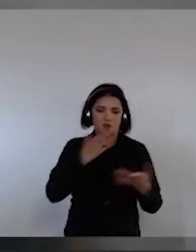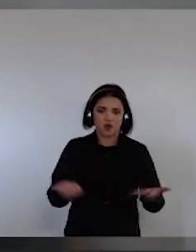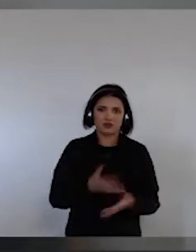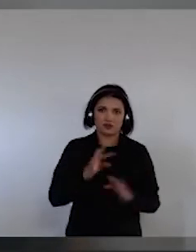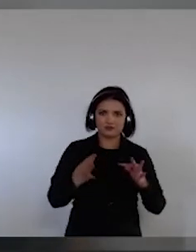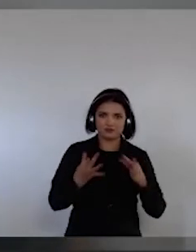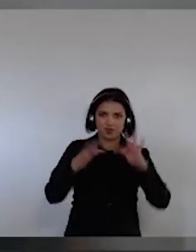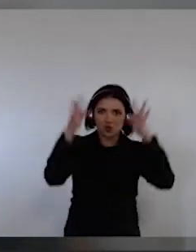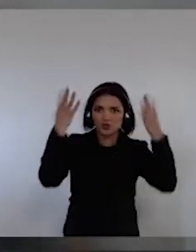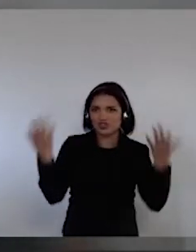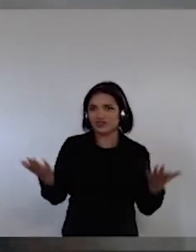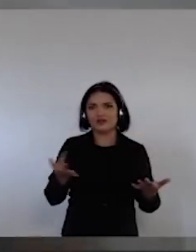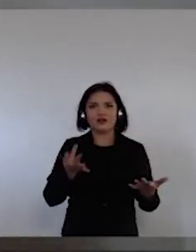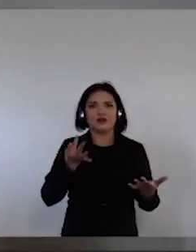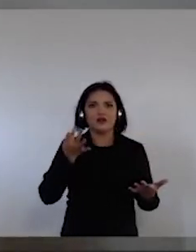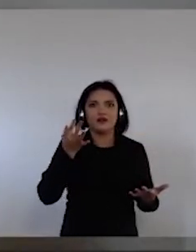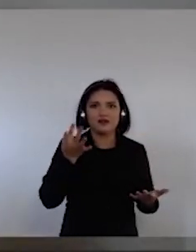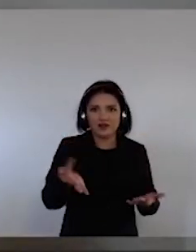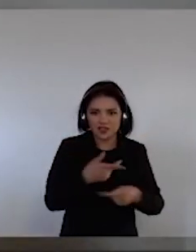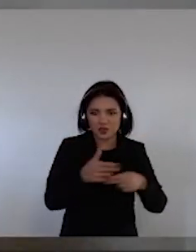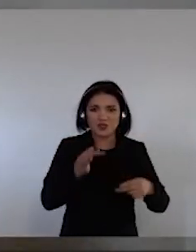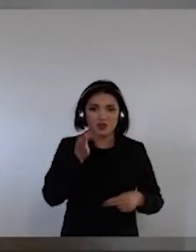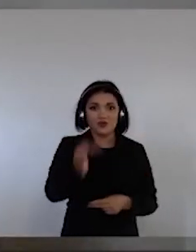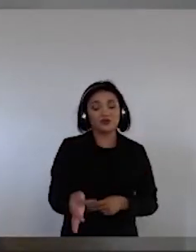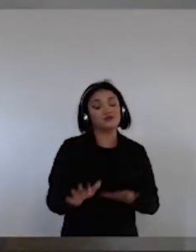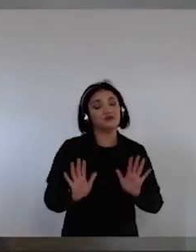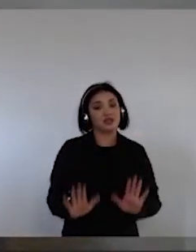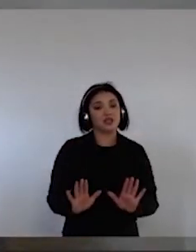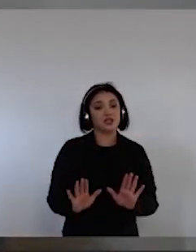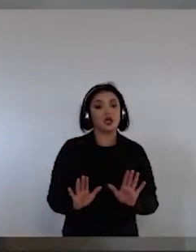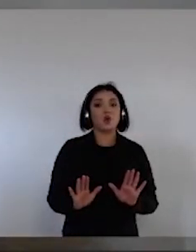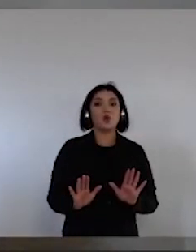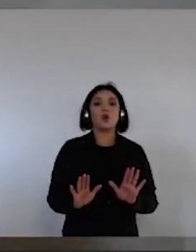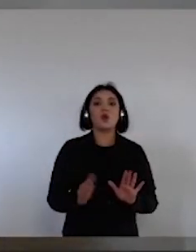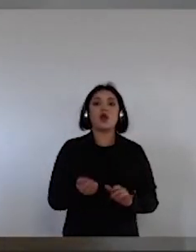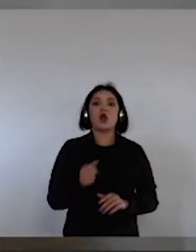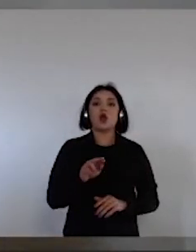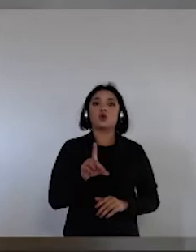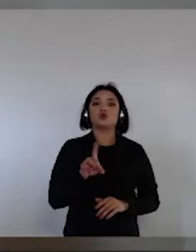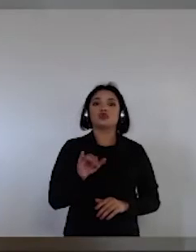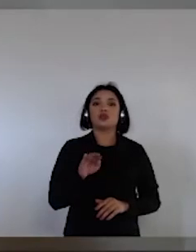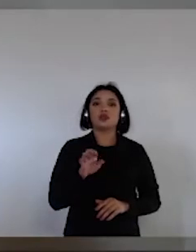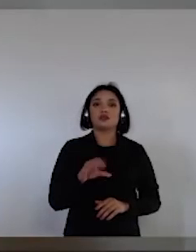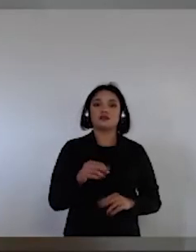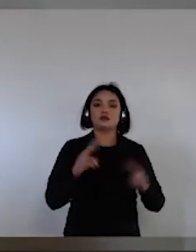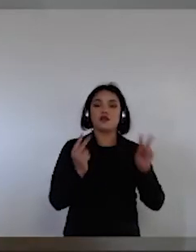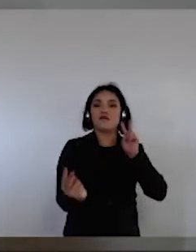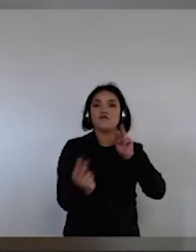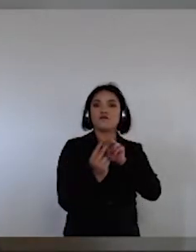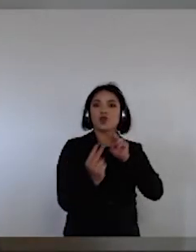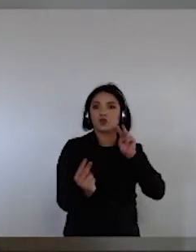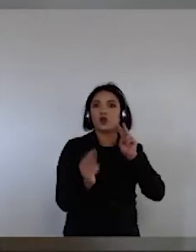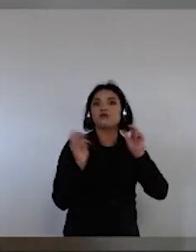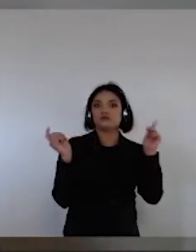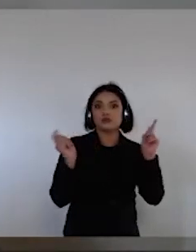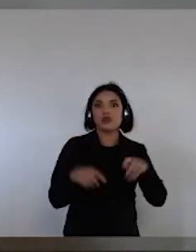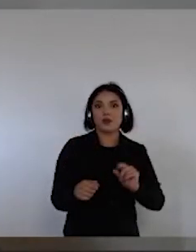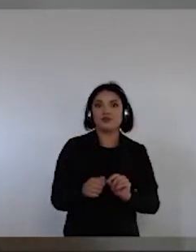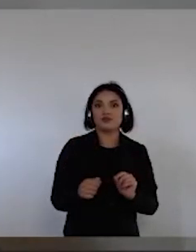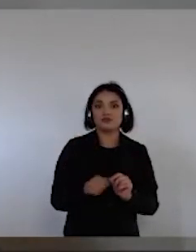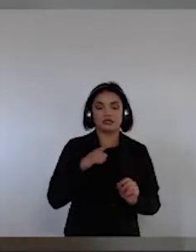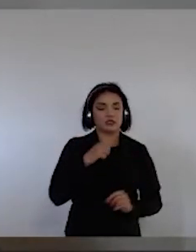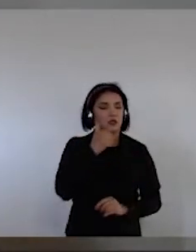qual era o processo. É claro que isso aí não é mais possível, até pelo acesso à justiça, que aumentou muito, quer dizer. O